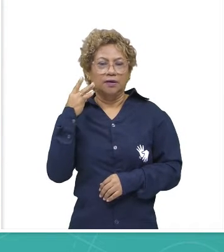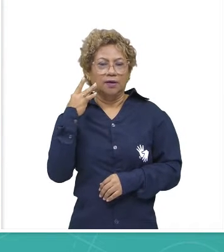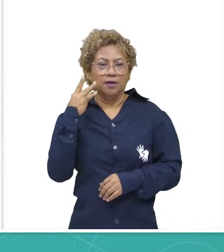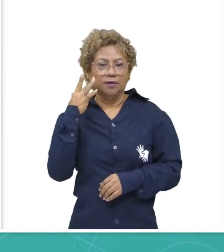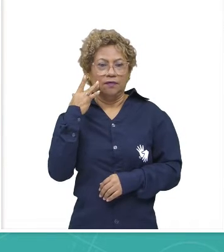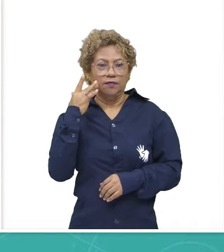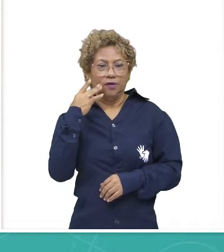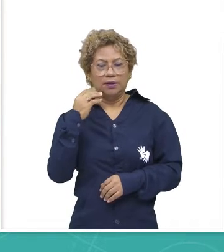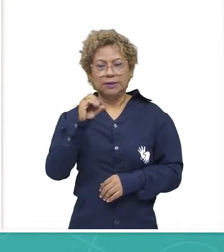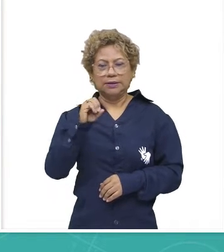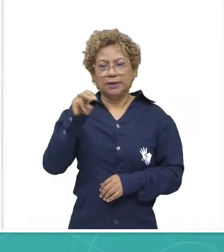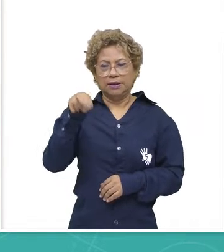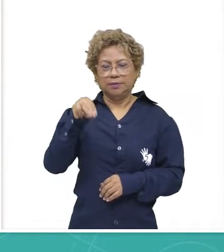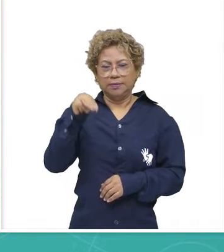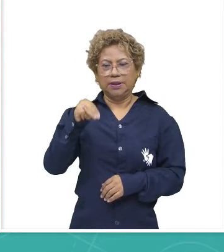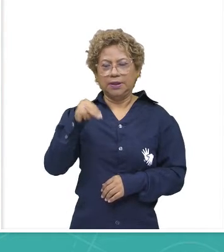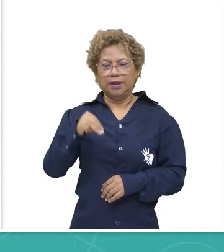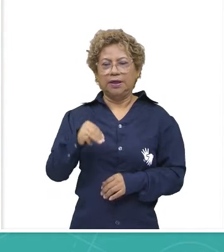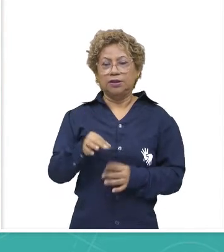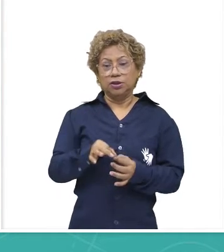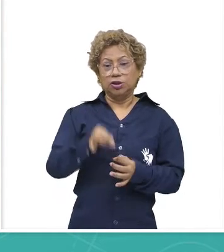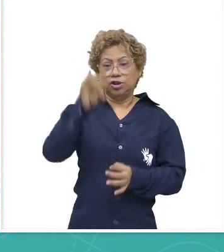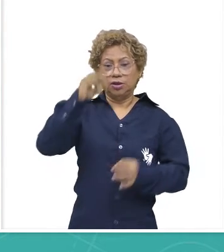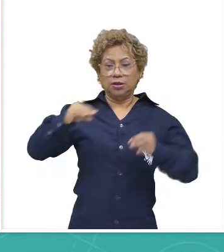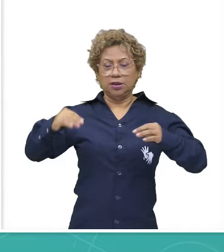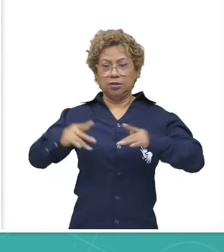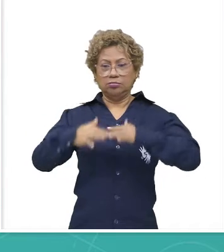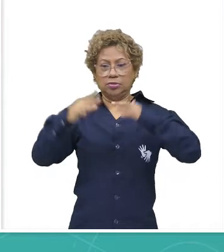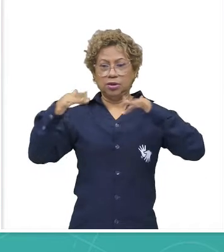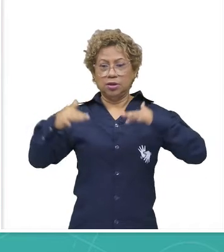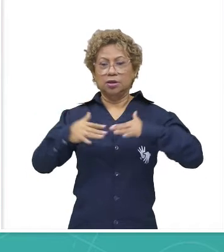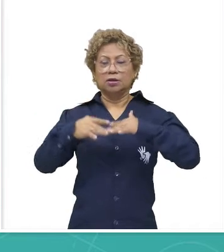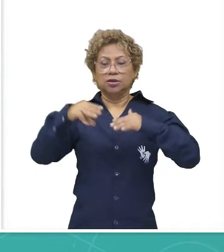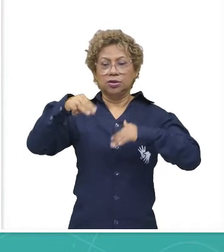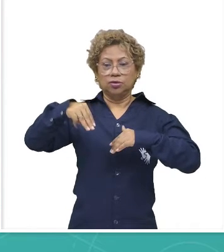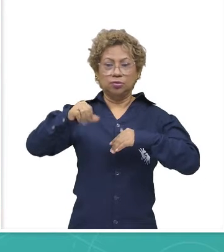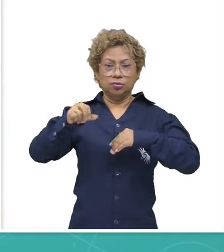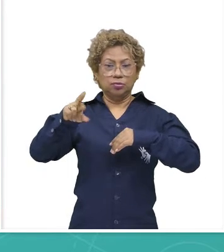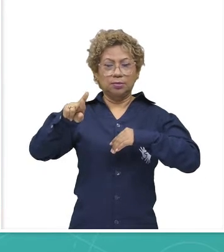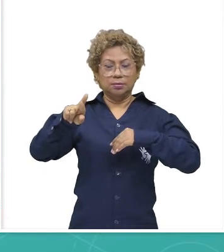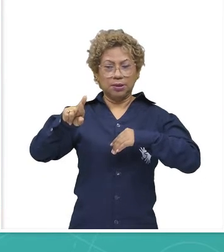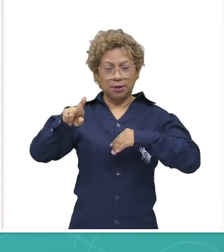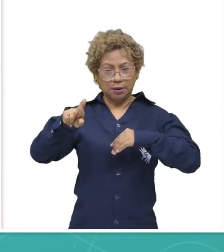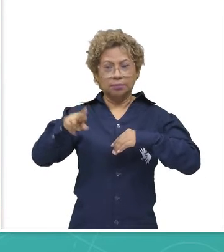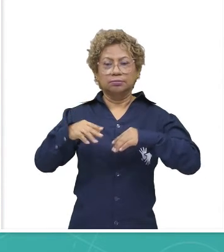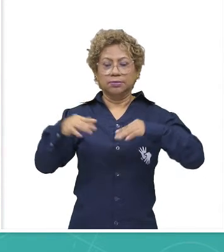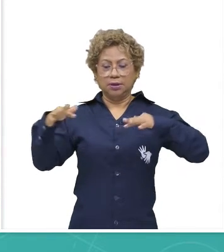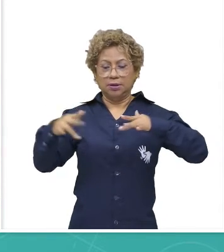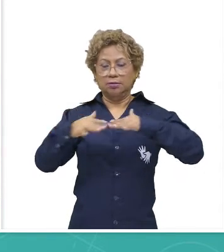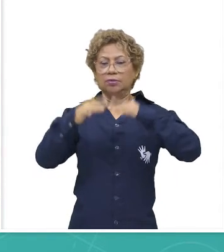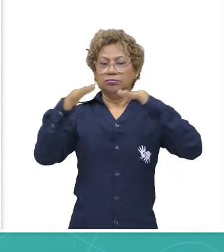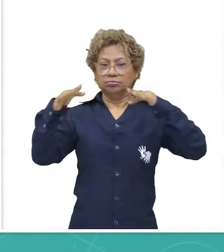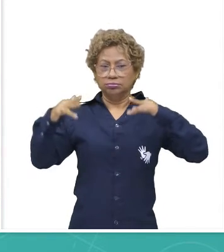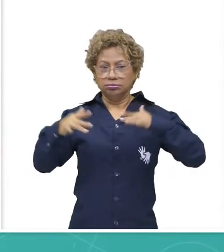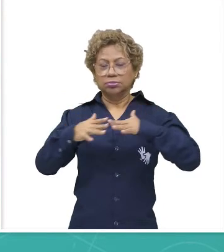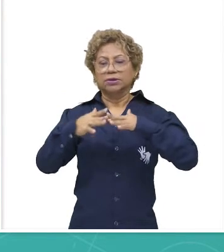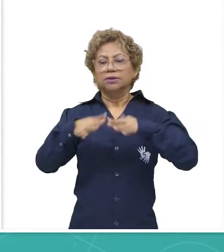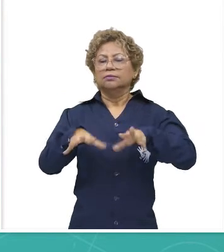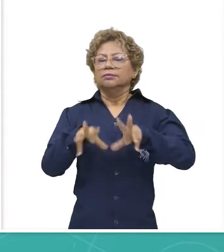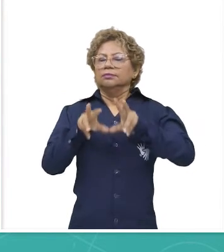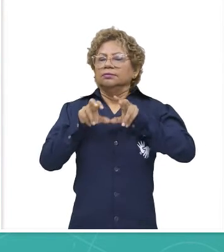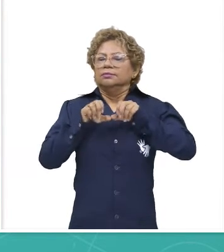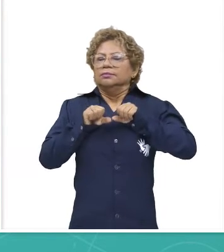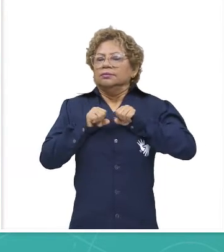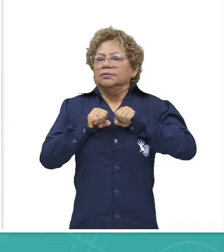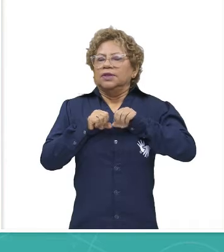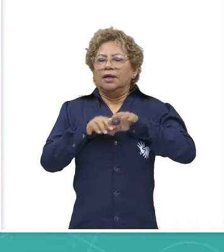0 metros de altitude, ou seja, é uma altitude baixa, então tem muito ar lá, a gente respira